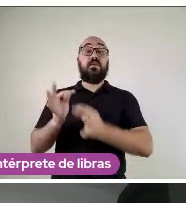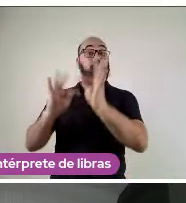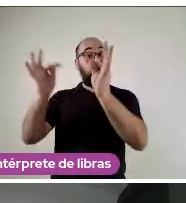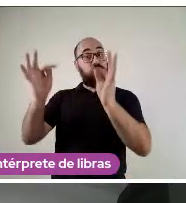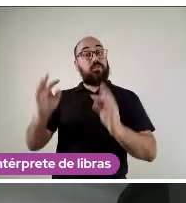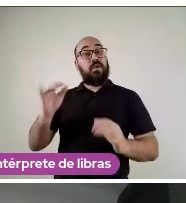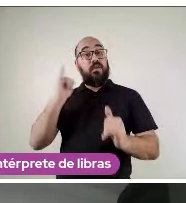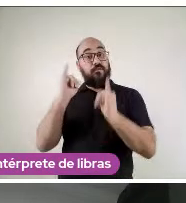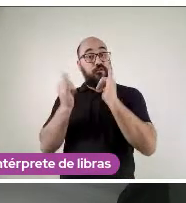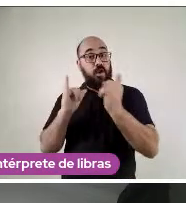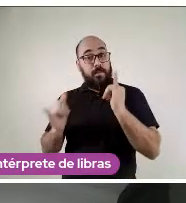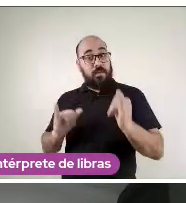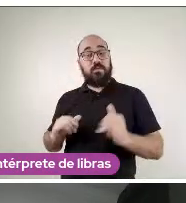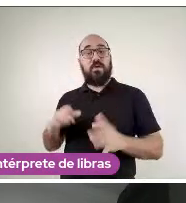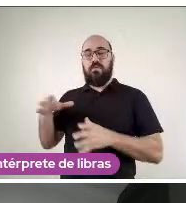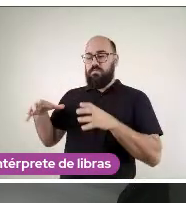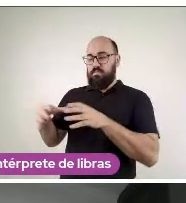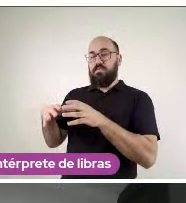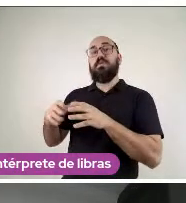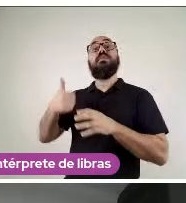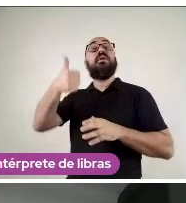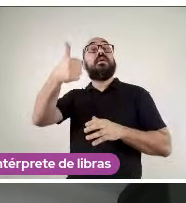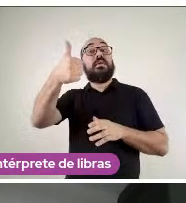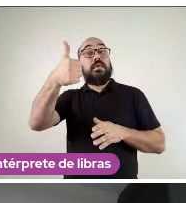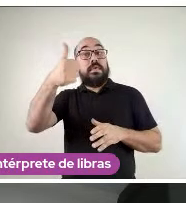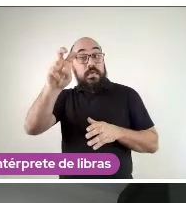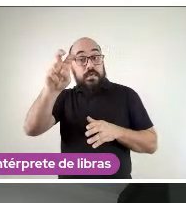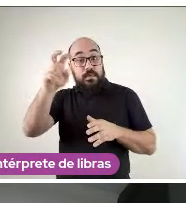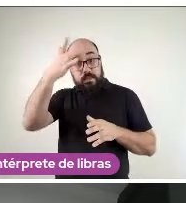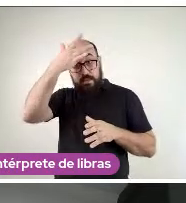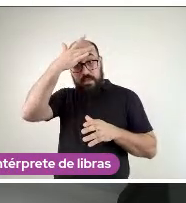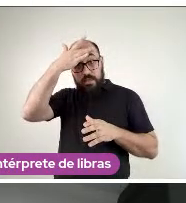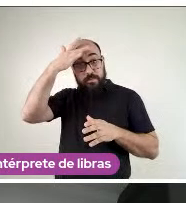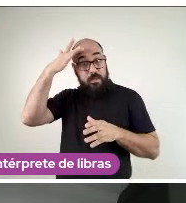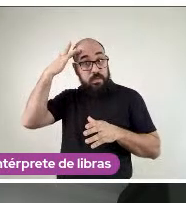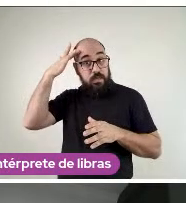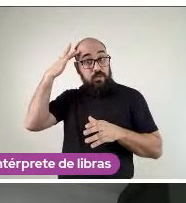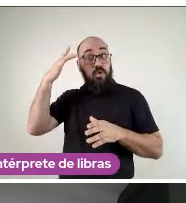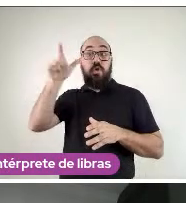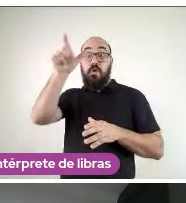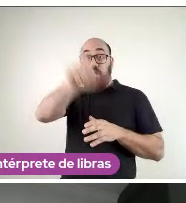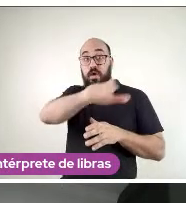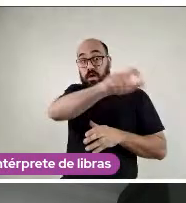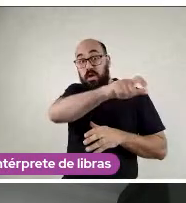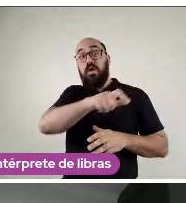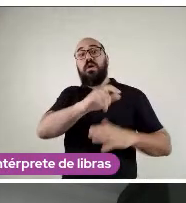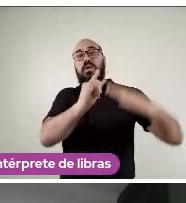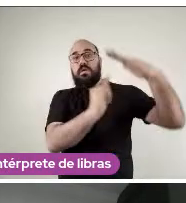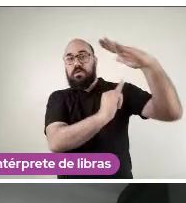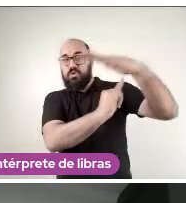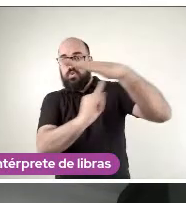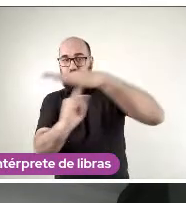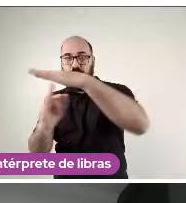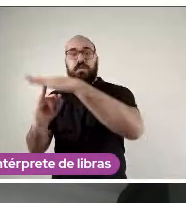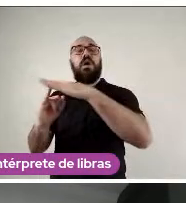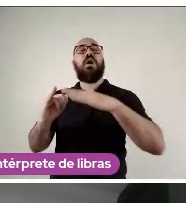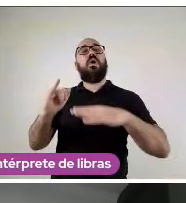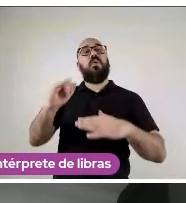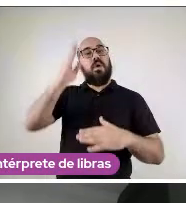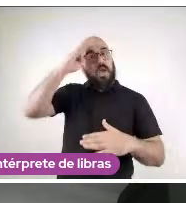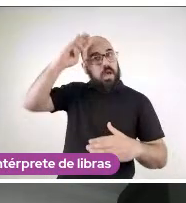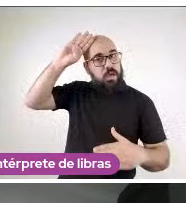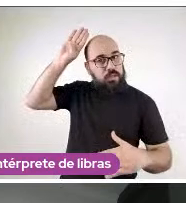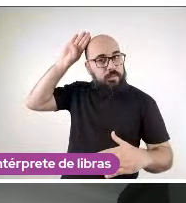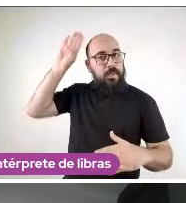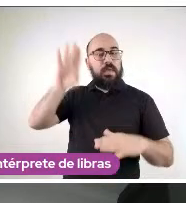formado, então, por 15 organizações, incluindo o setor privado, ONGs, academia, organismos